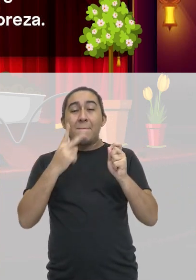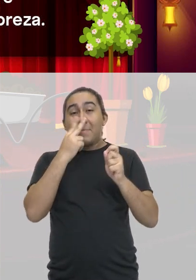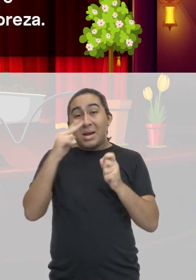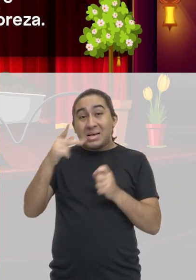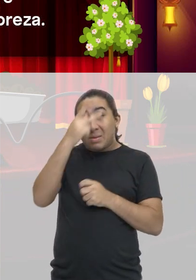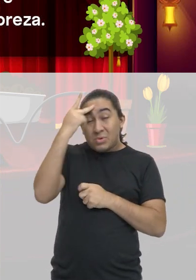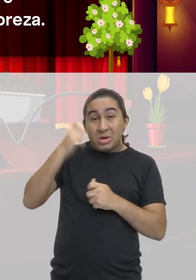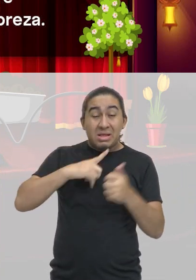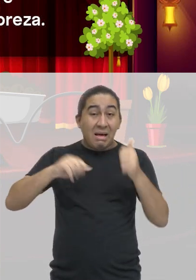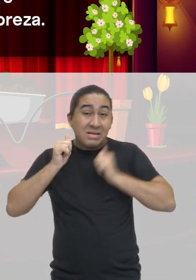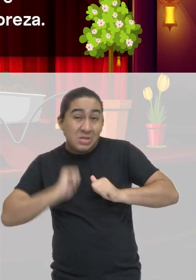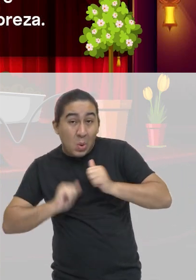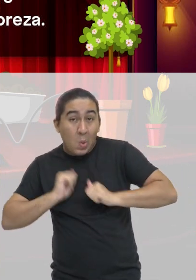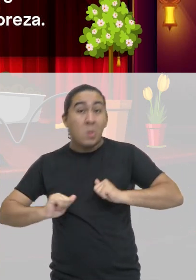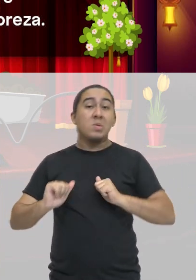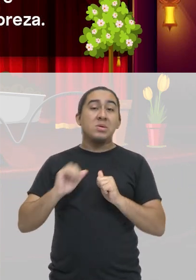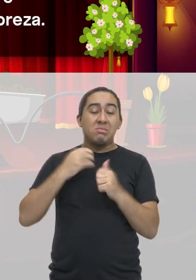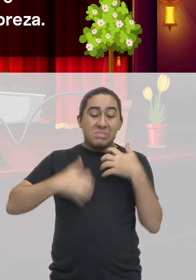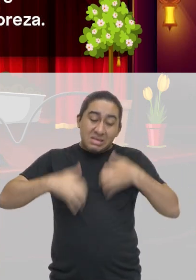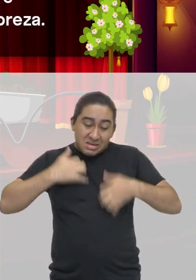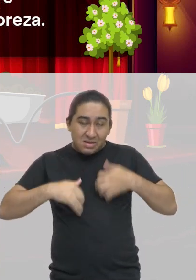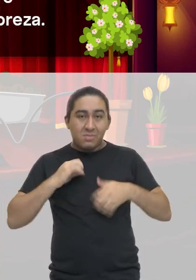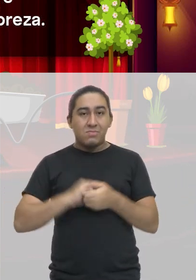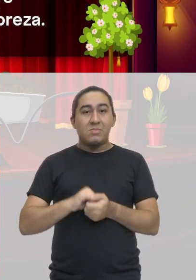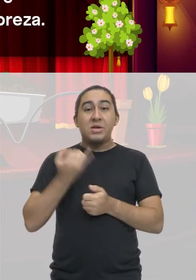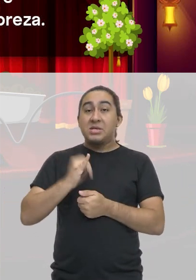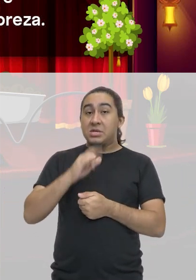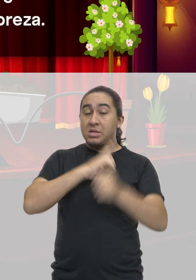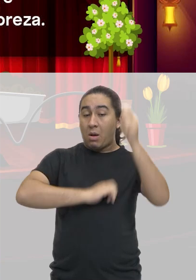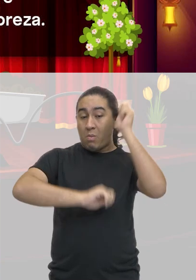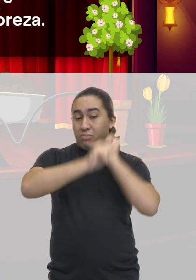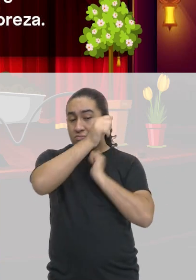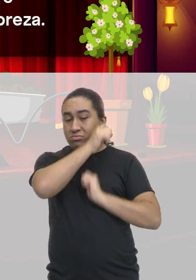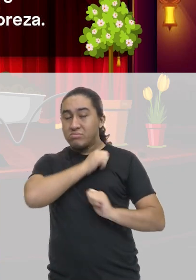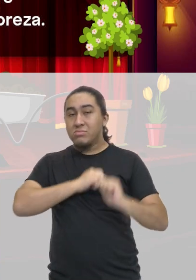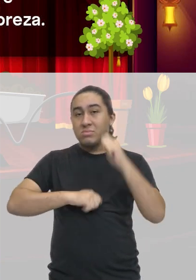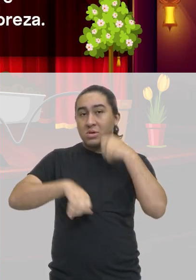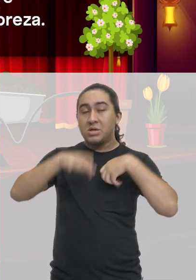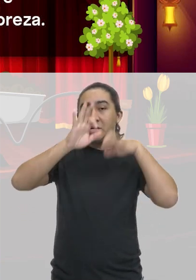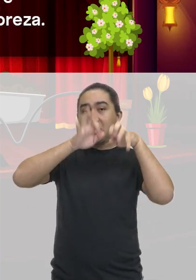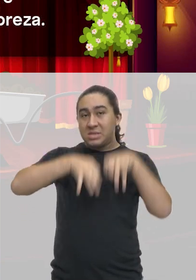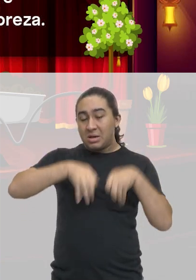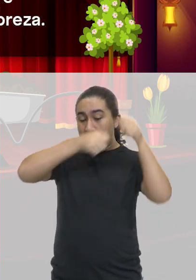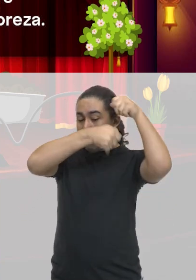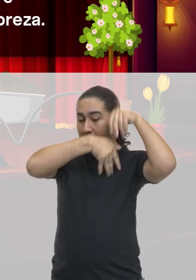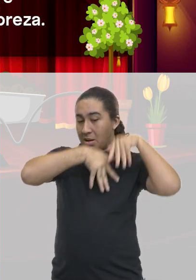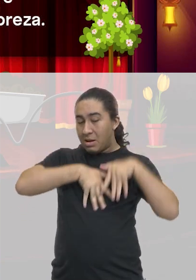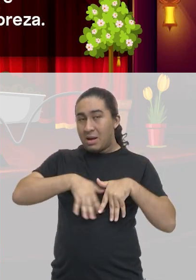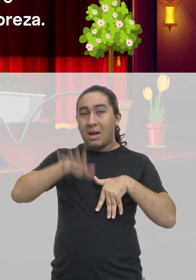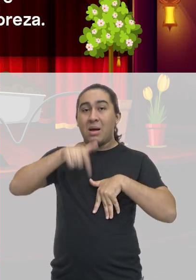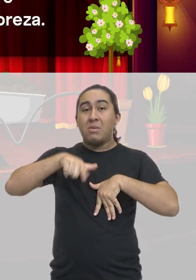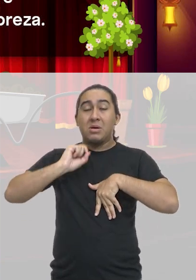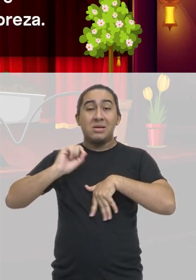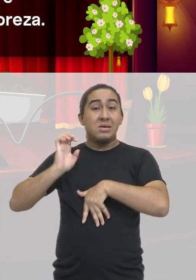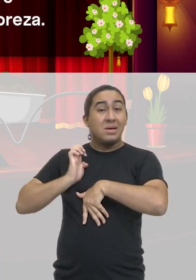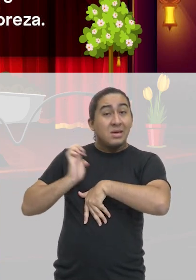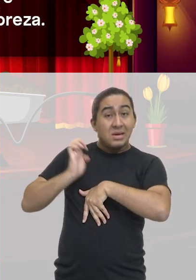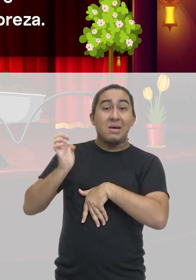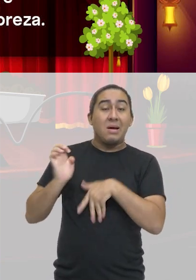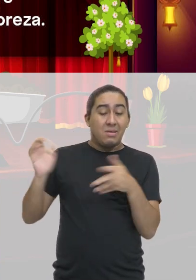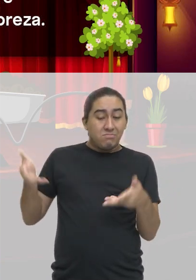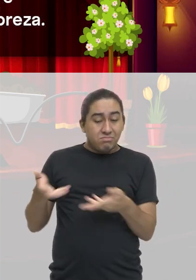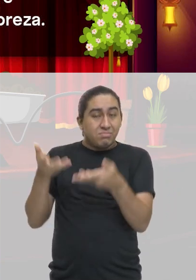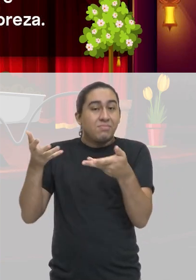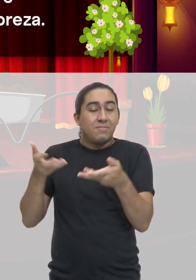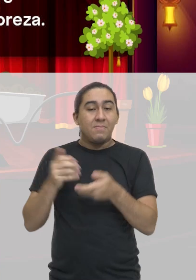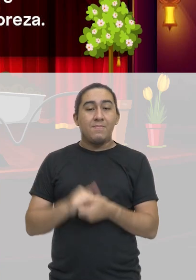desespero. Um penteado elegante sugere formalidade ou nobreza. certo? Aqui mesmo vocês estão vendo, né,